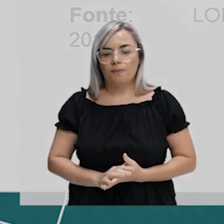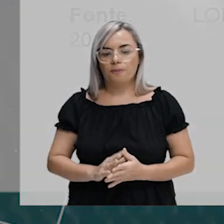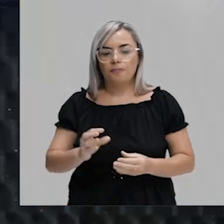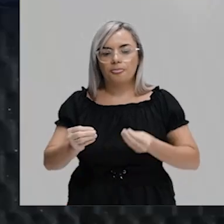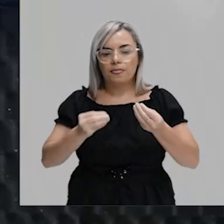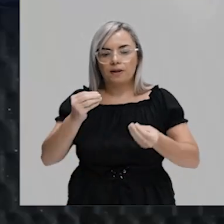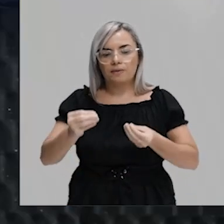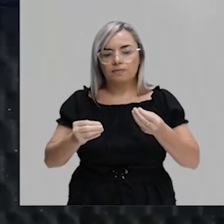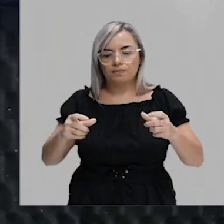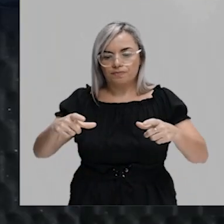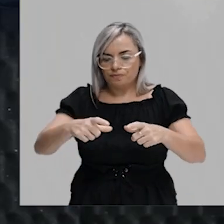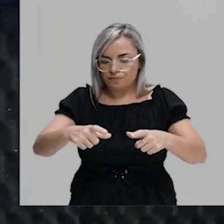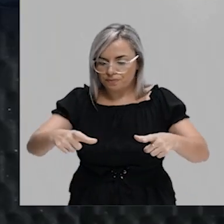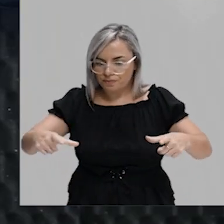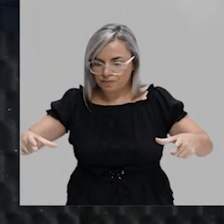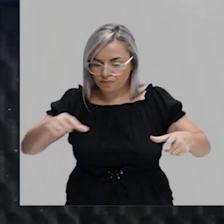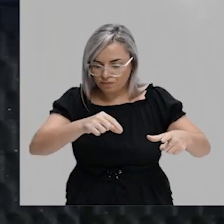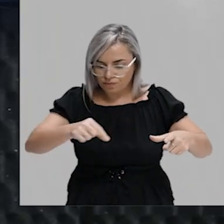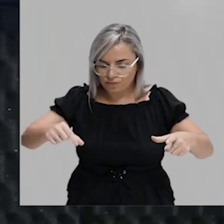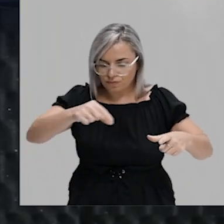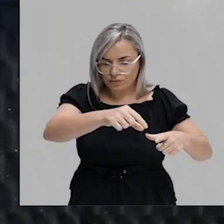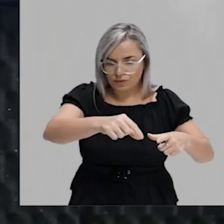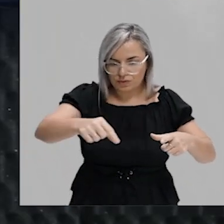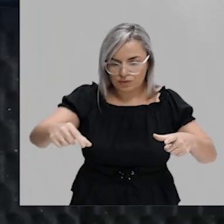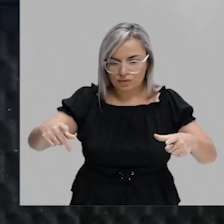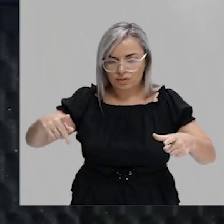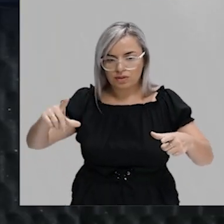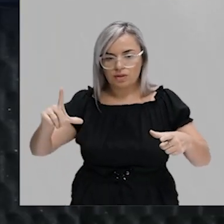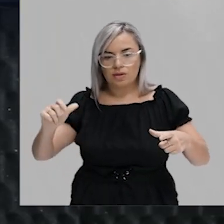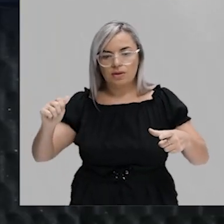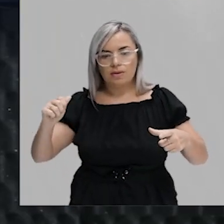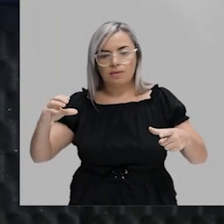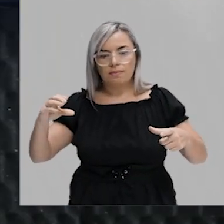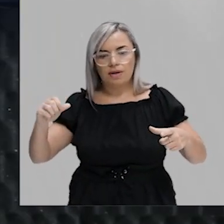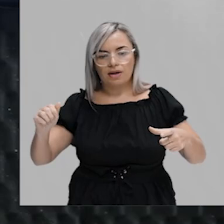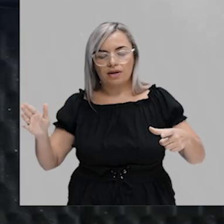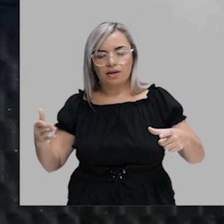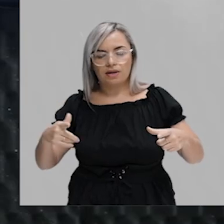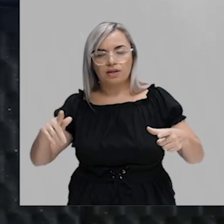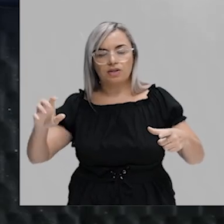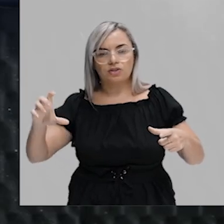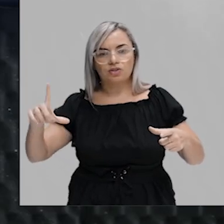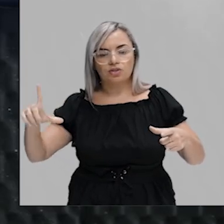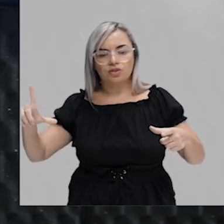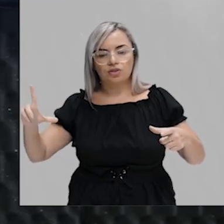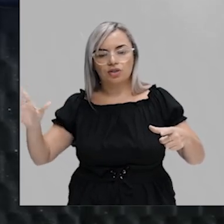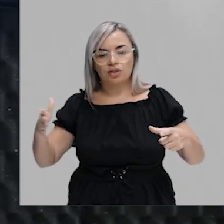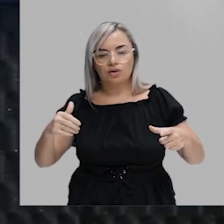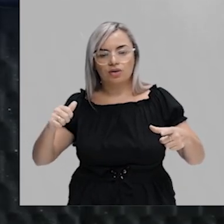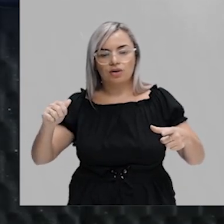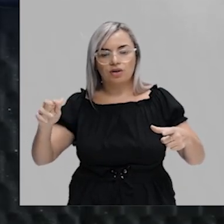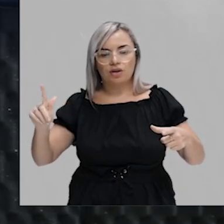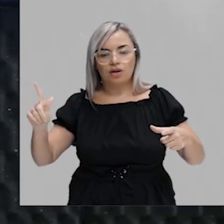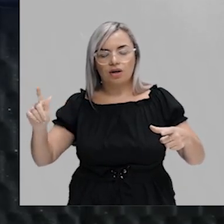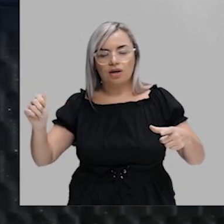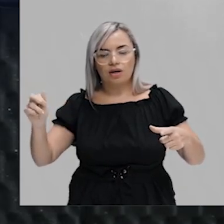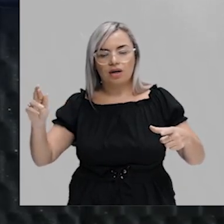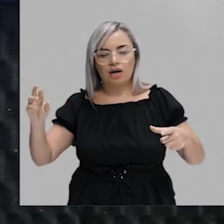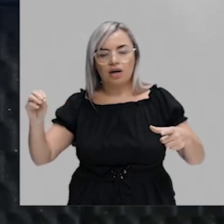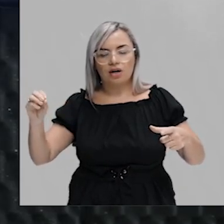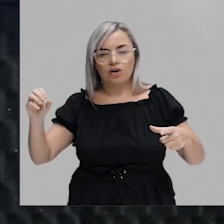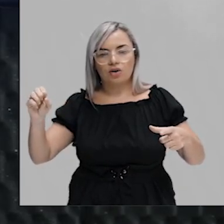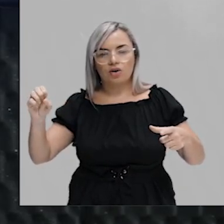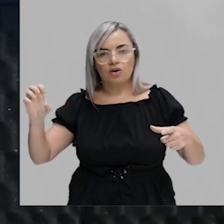agarose. Gel de agarose, pessoal, é uma substância produzida a partir de algas, né? Ela é como se fosse uma